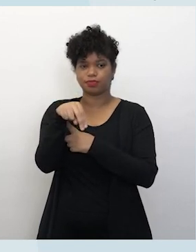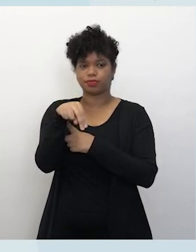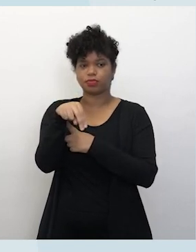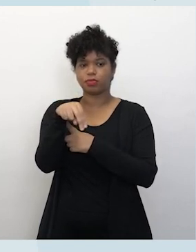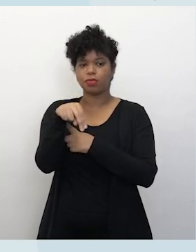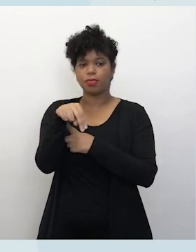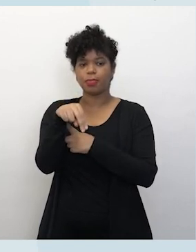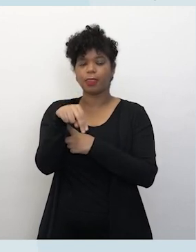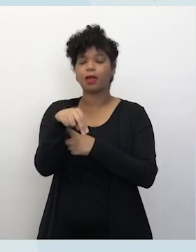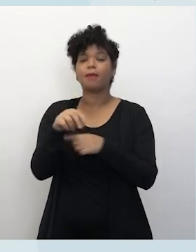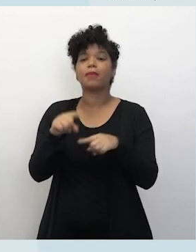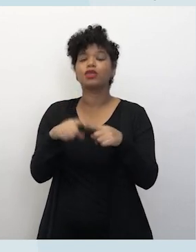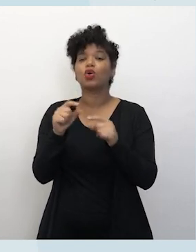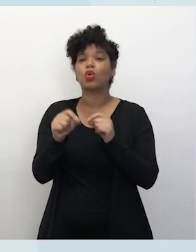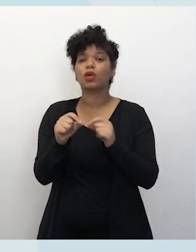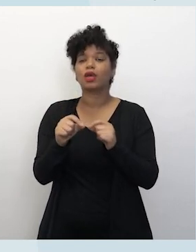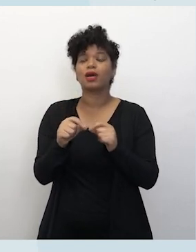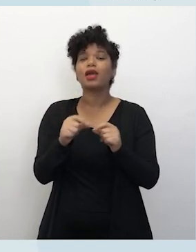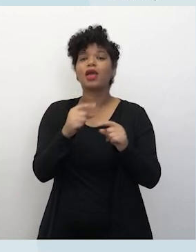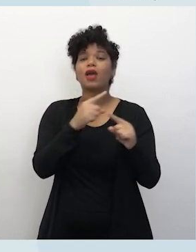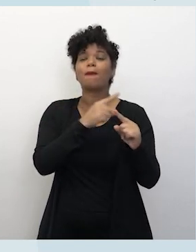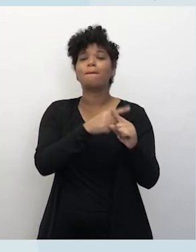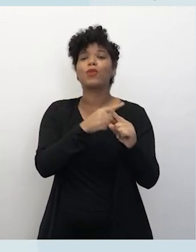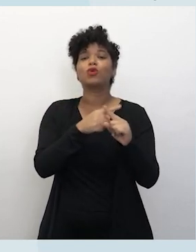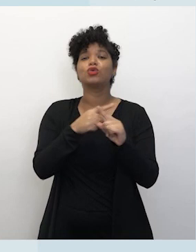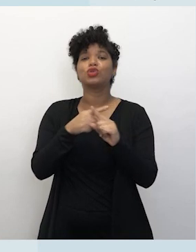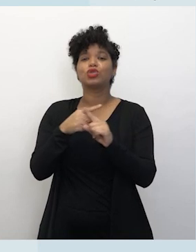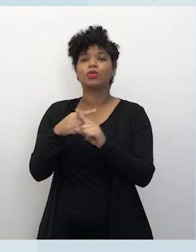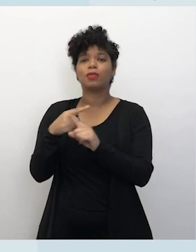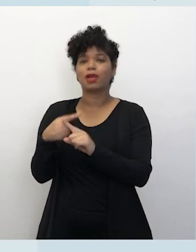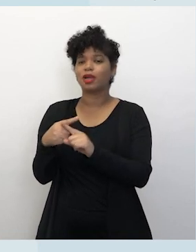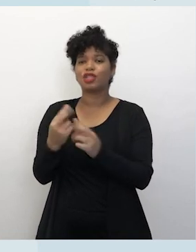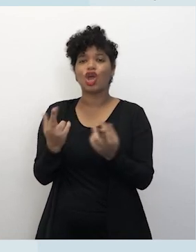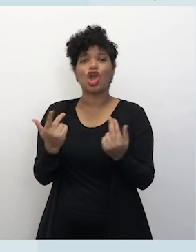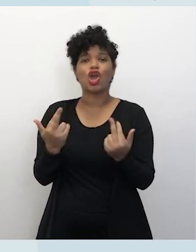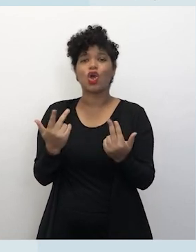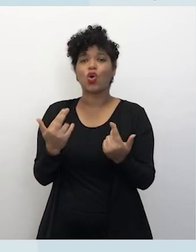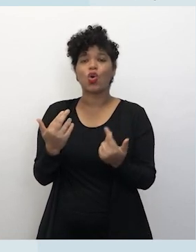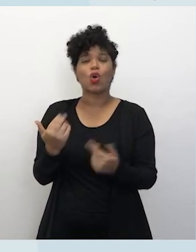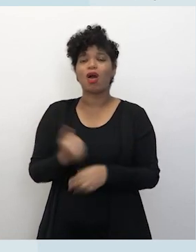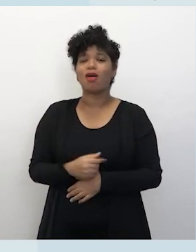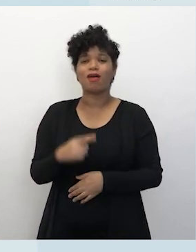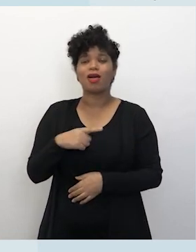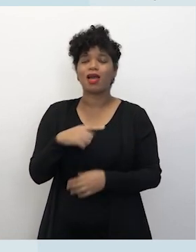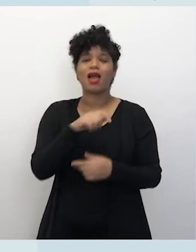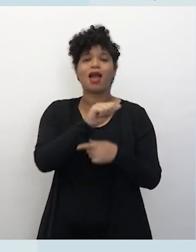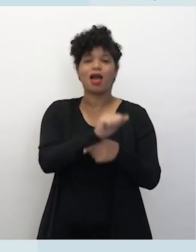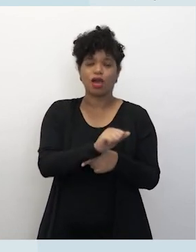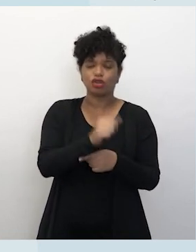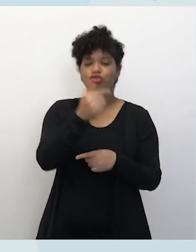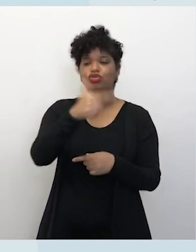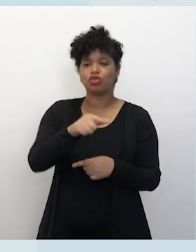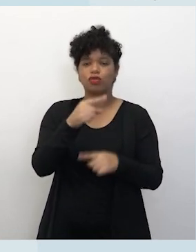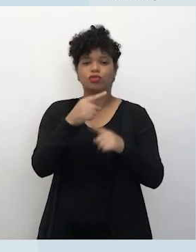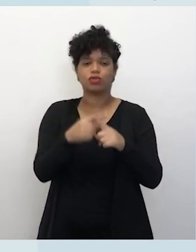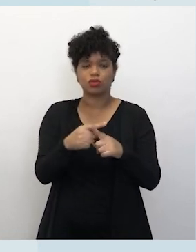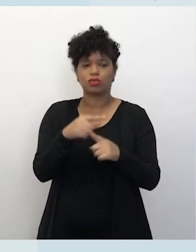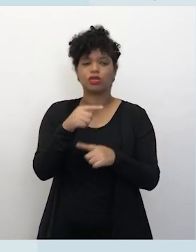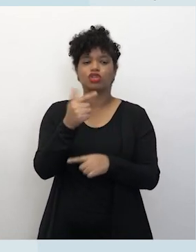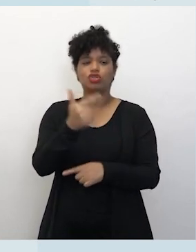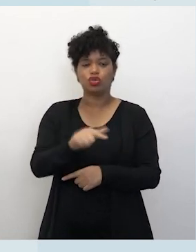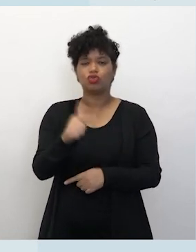realidade trata do quê? Da multiplicação de um mesmo fator, ou seja, você vai multiplicar essa